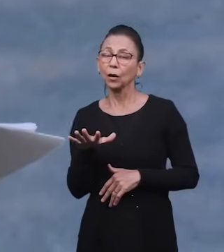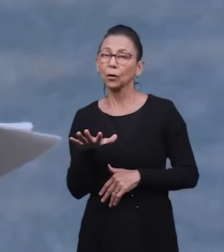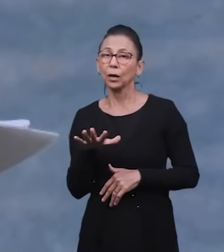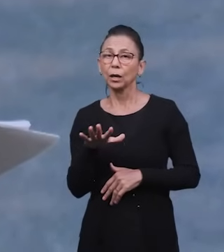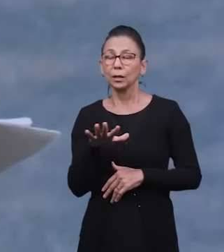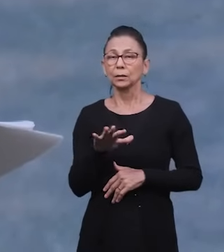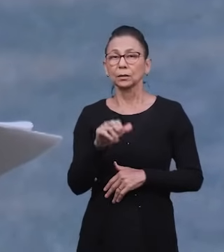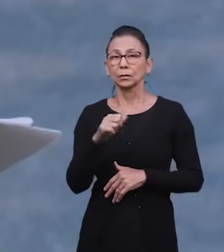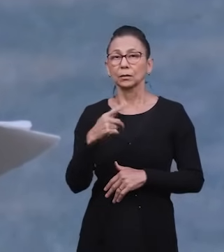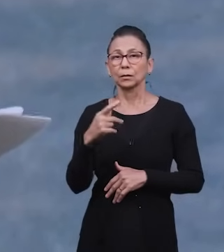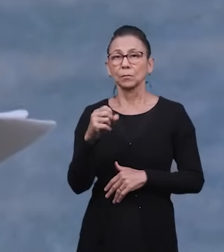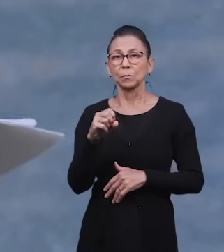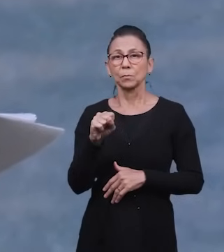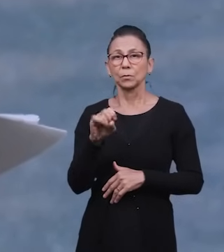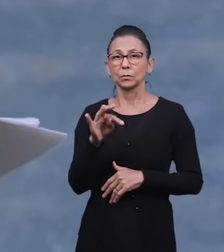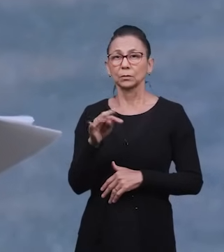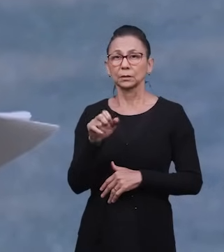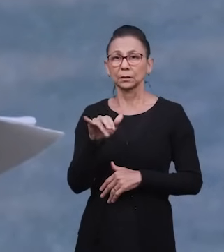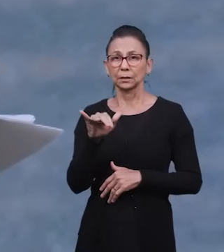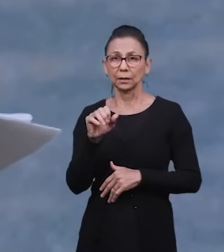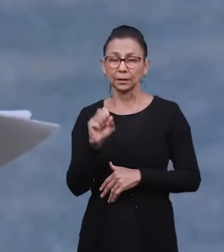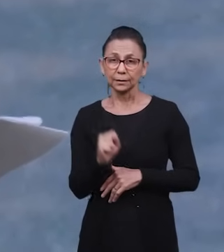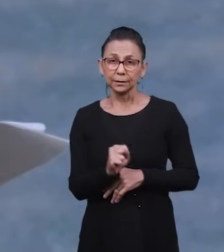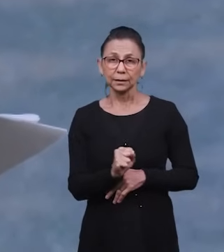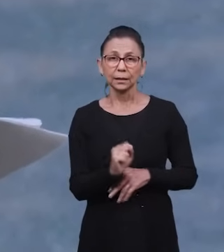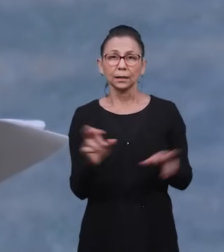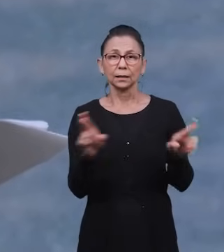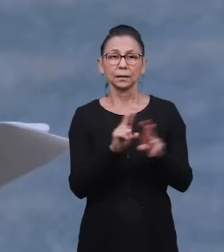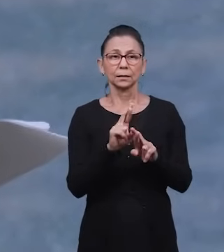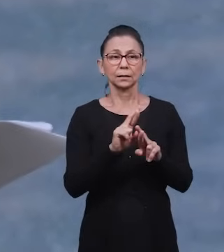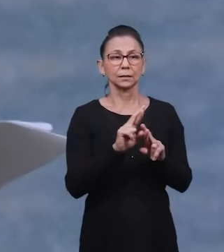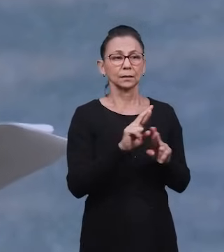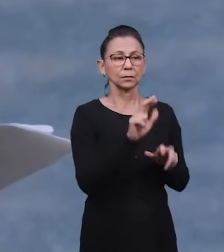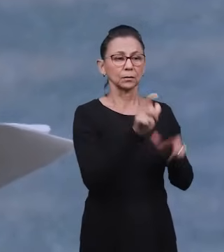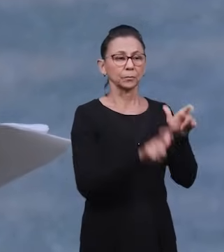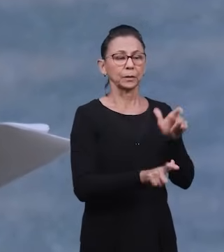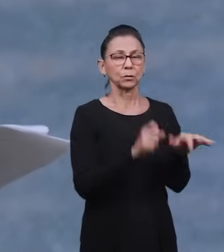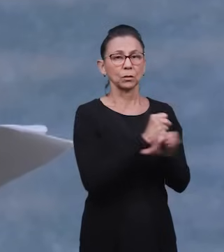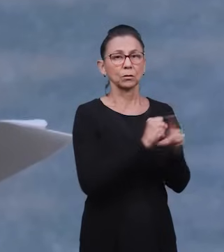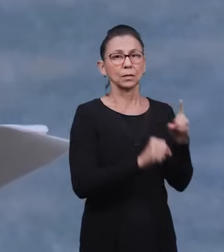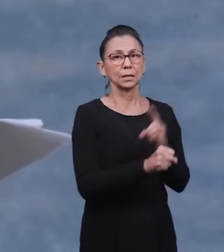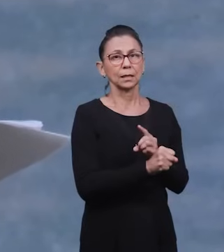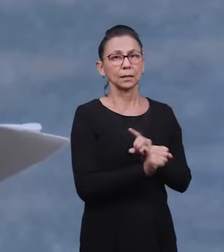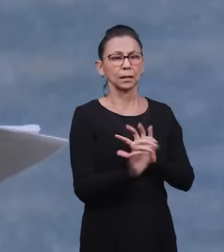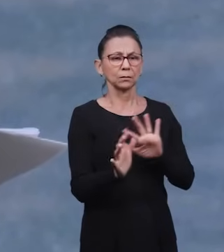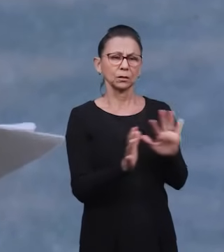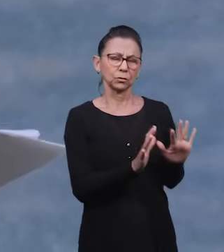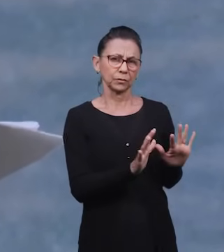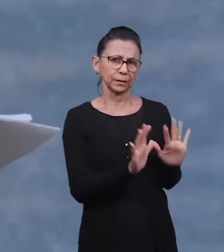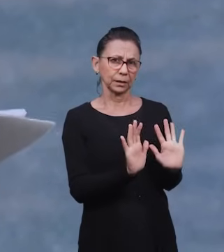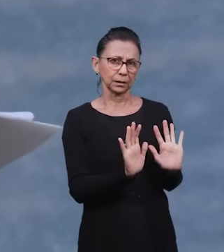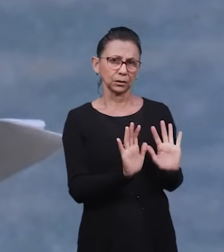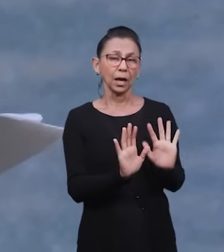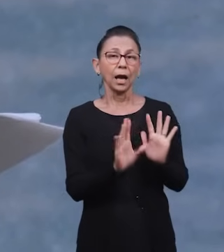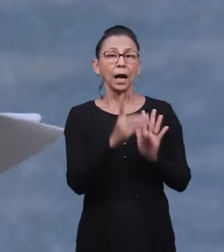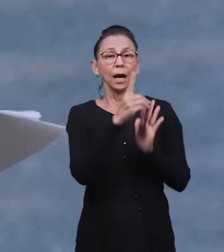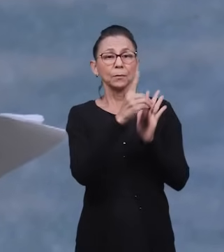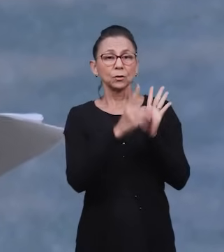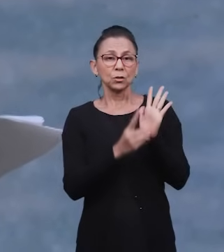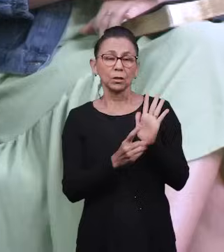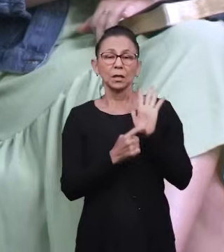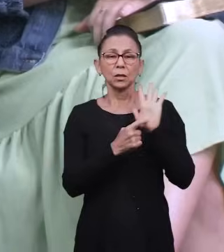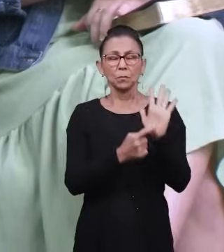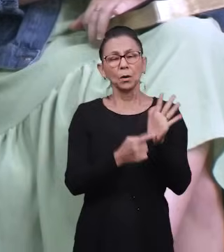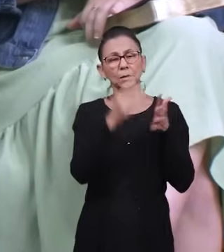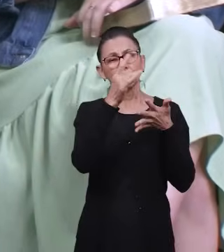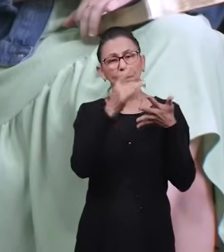para o mundo. Não, para nós não interessa, estou dizendo para nós aqui, para os jovens. Às vezes você pergunta, não, mas eu li no dicionário que apostasia era isso, aquilo outro. Não, você